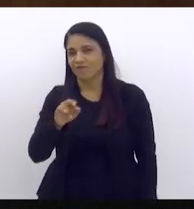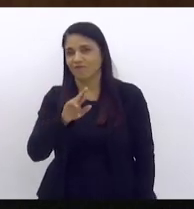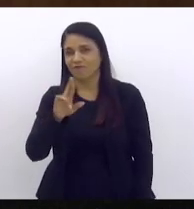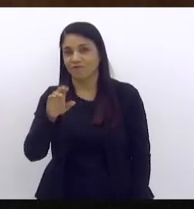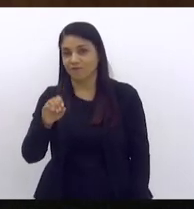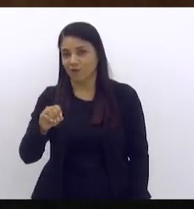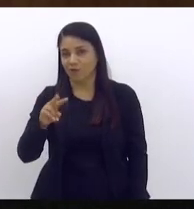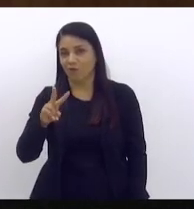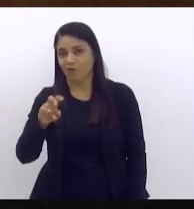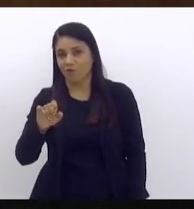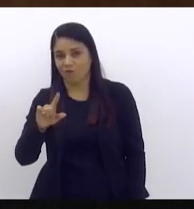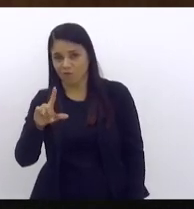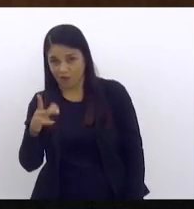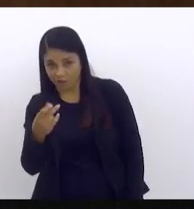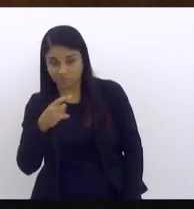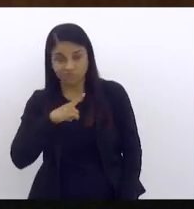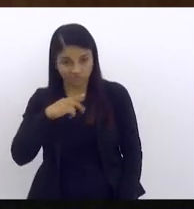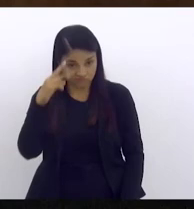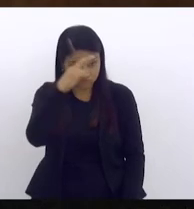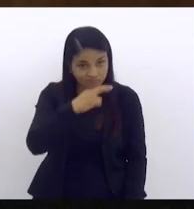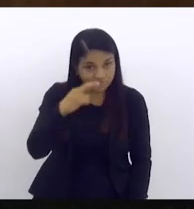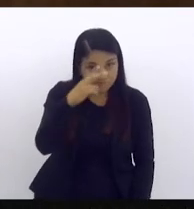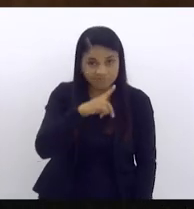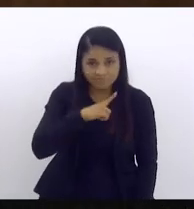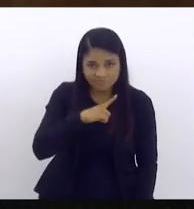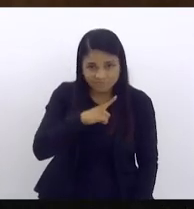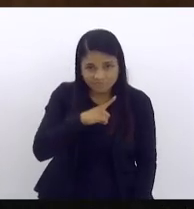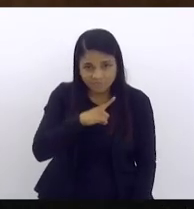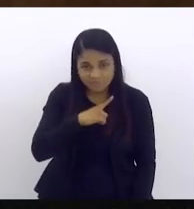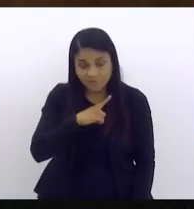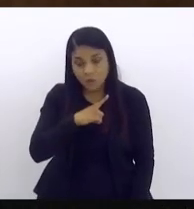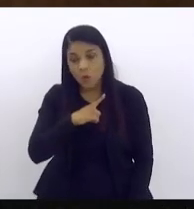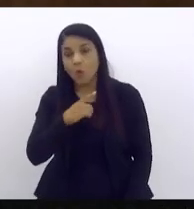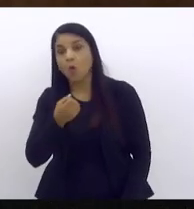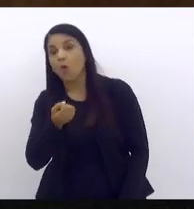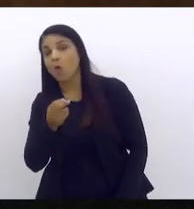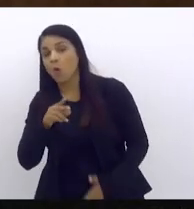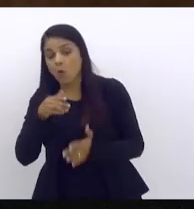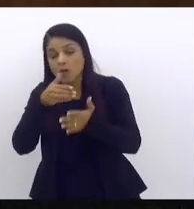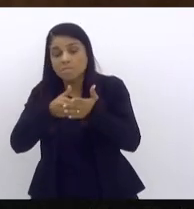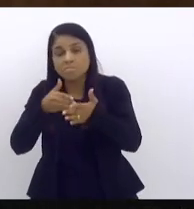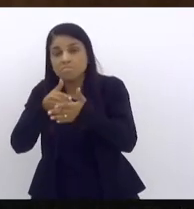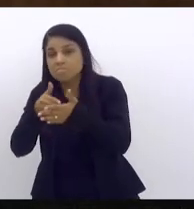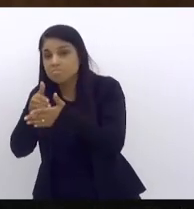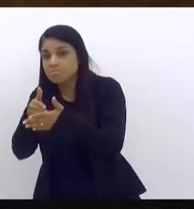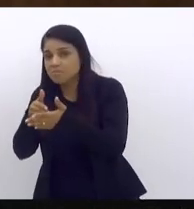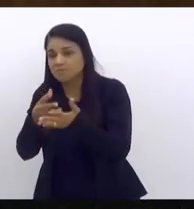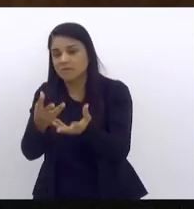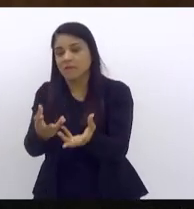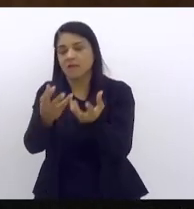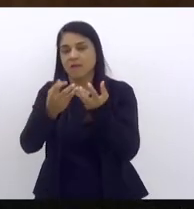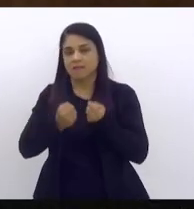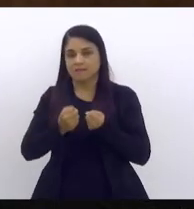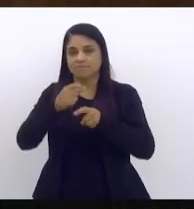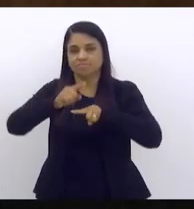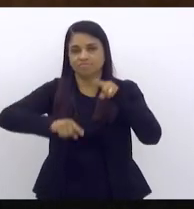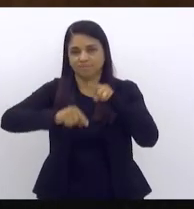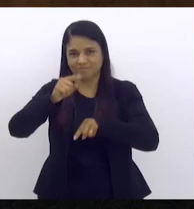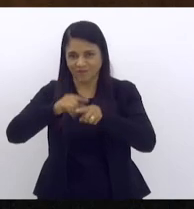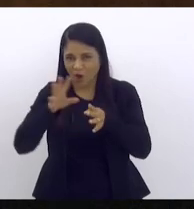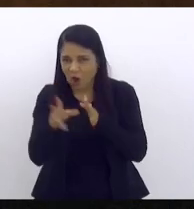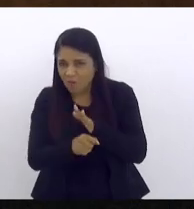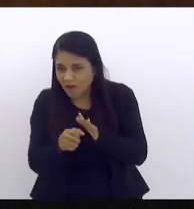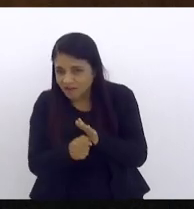uma fiscalização que impede que seja recebido esse material roubado? Nós não podemos aceitar que